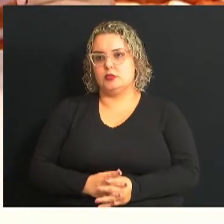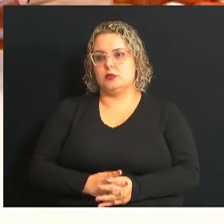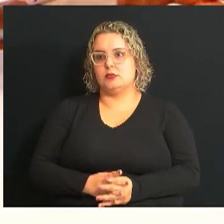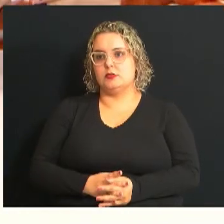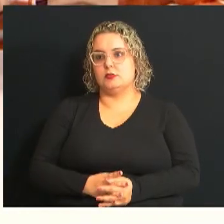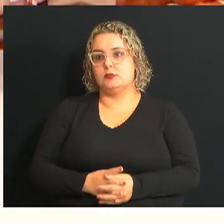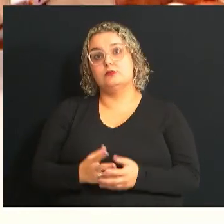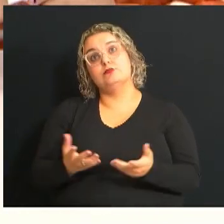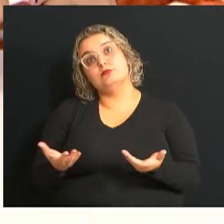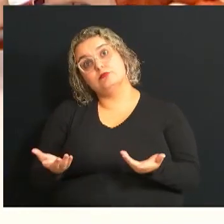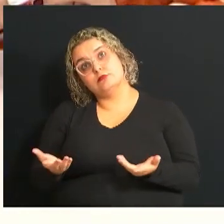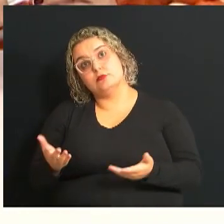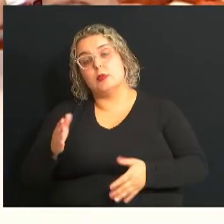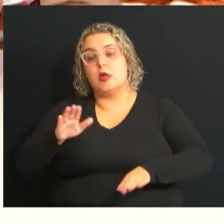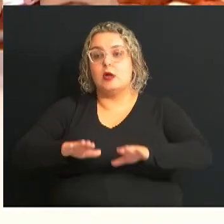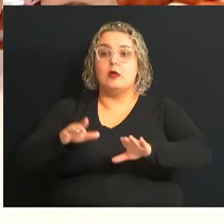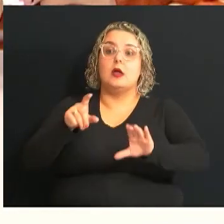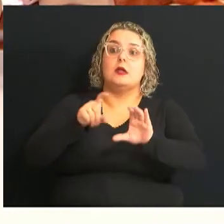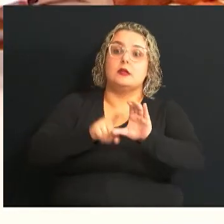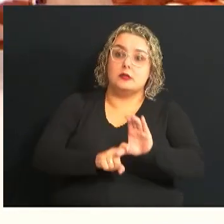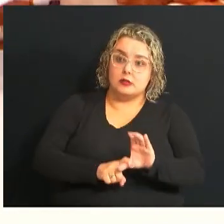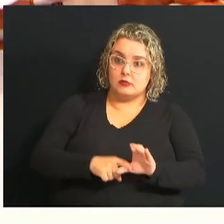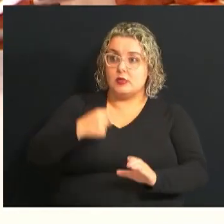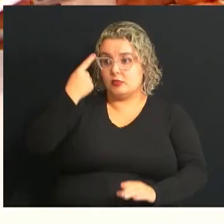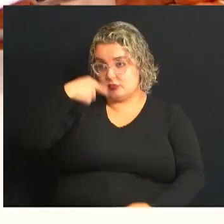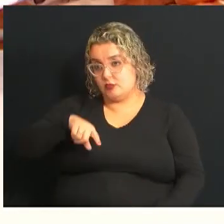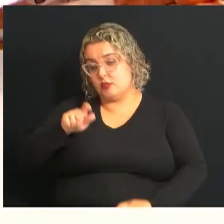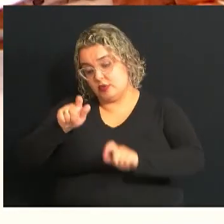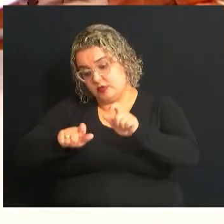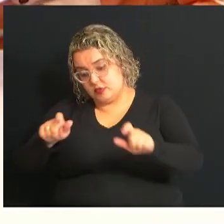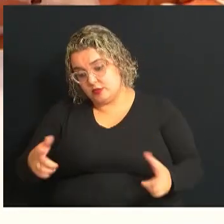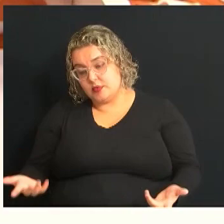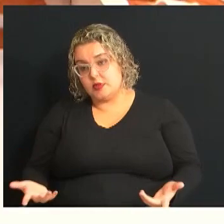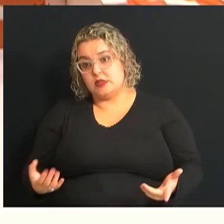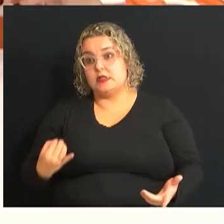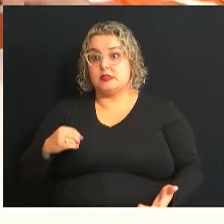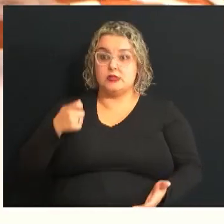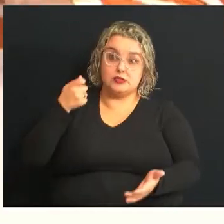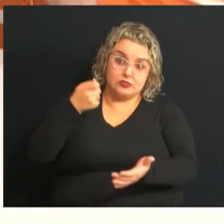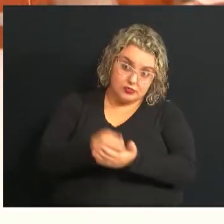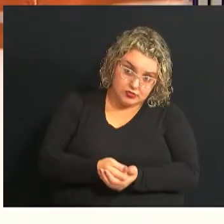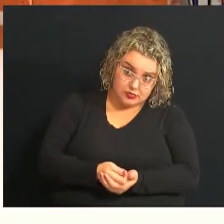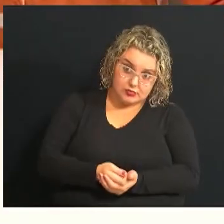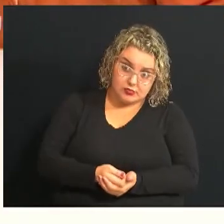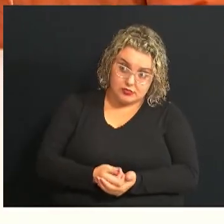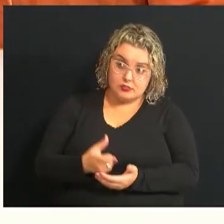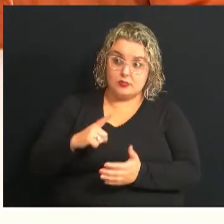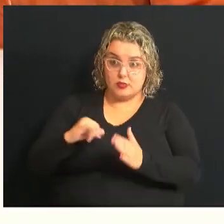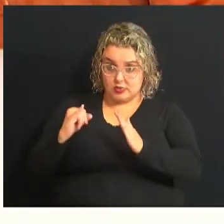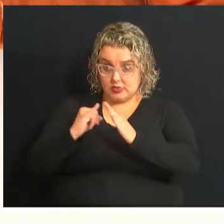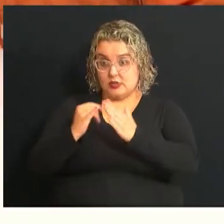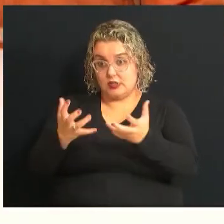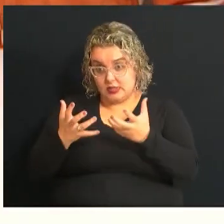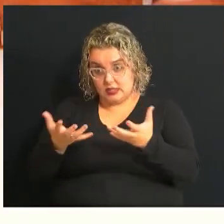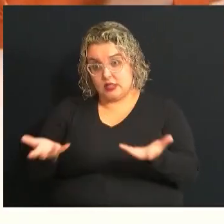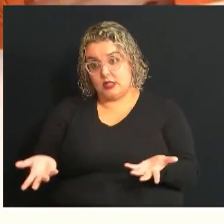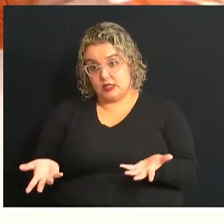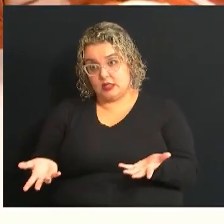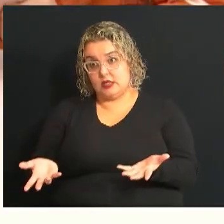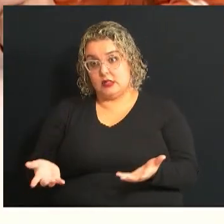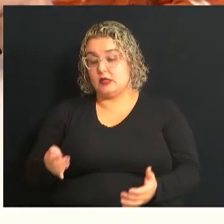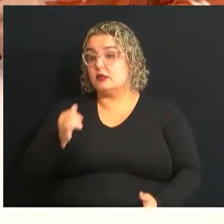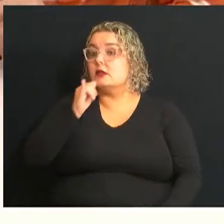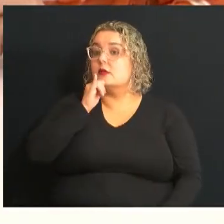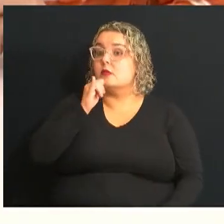Aí vai depender do perfil dessa pessoa, né? Se de fato ela é uma pessoa para ter um imóvel, né? Então, por